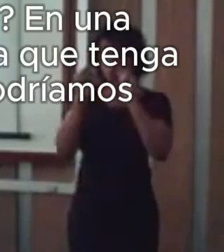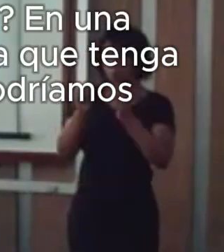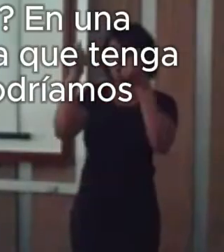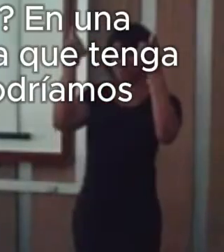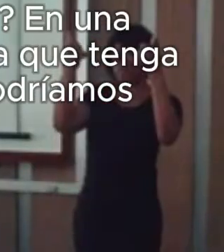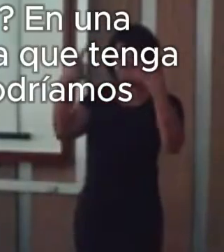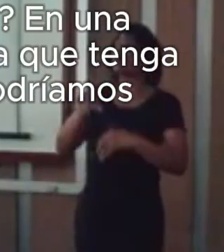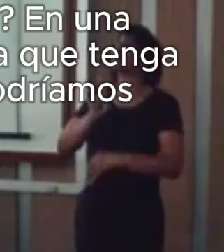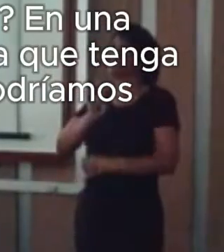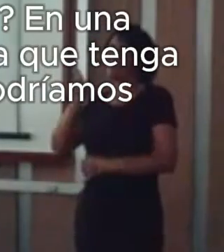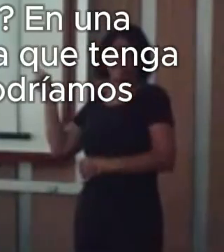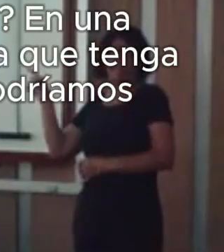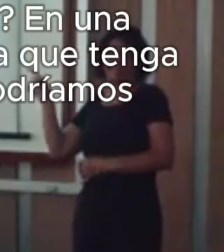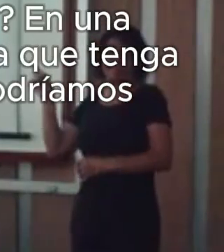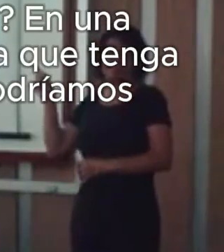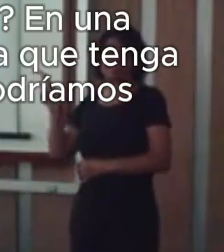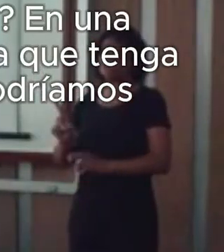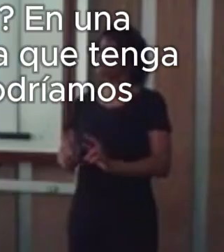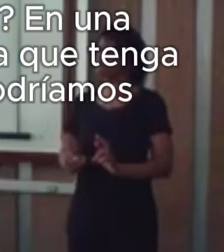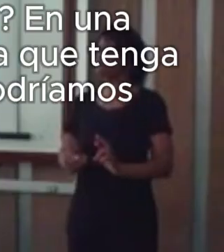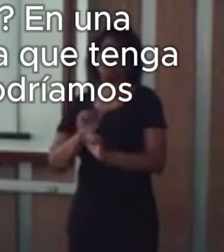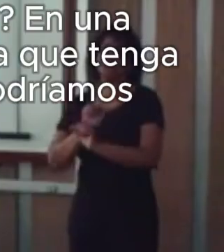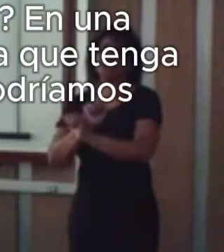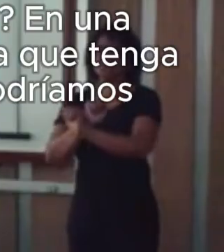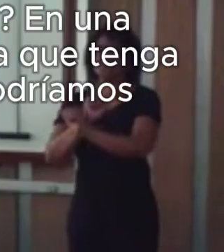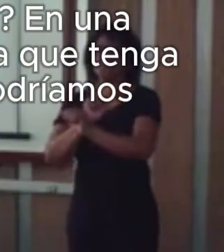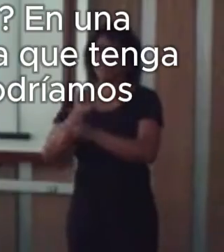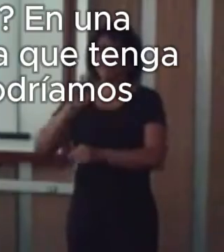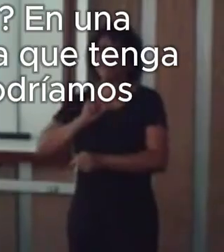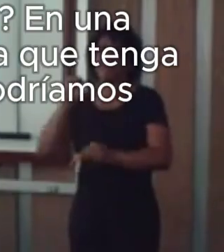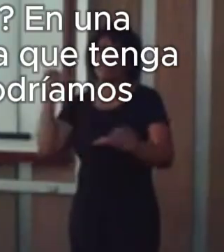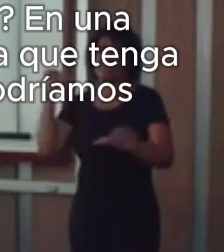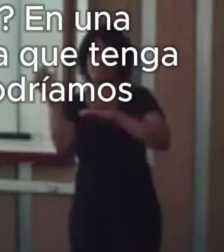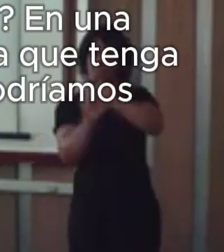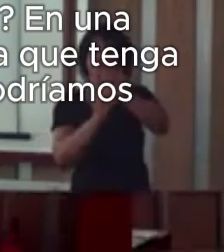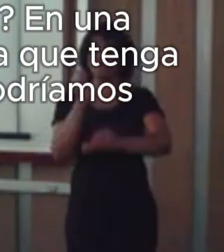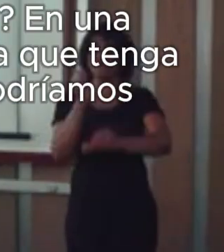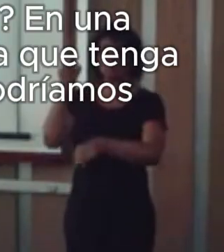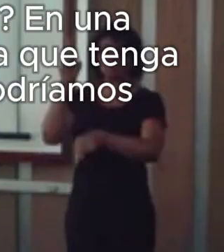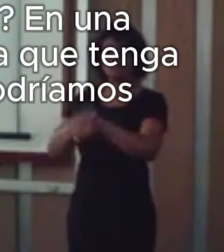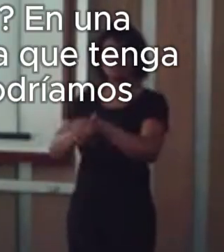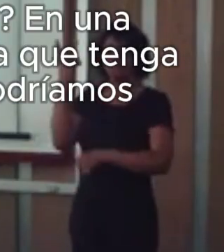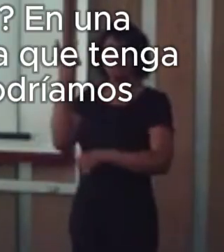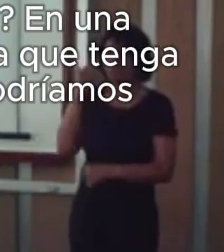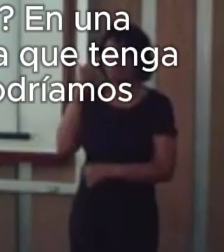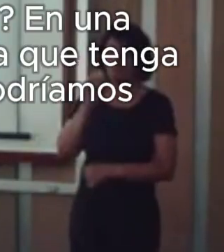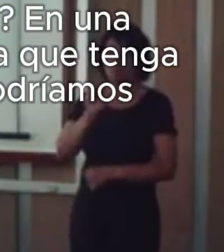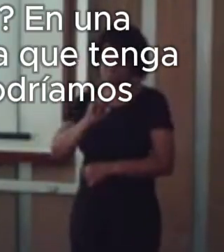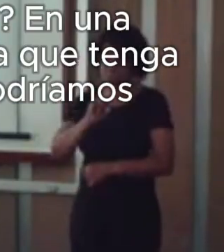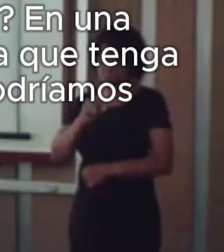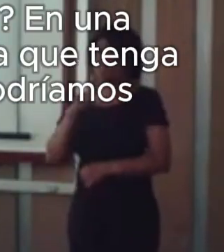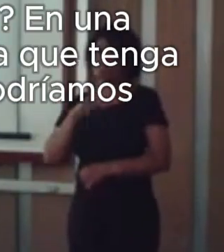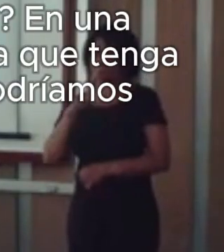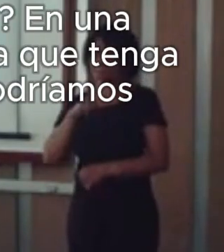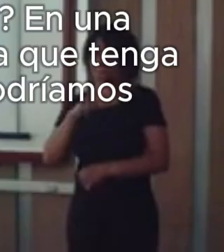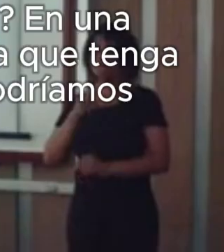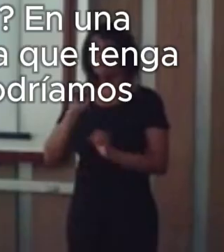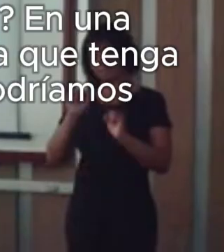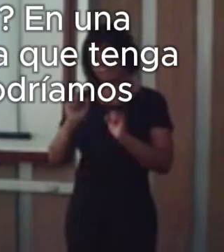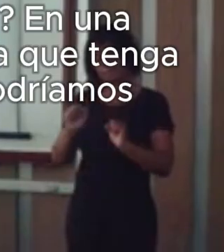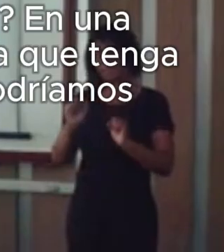olha, esse aqui não se espera que tenha uma recuperação espontânea. Se ele tiver, a gente